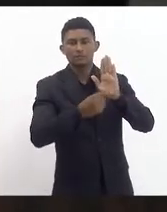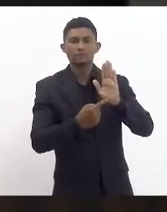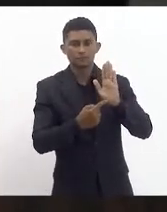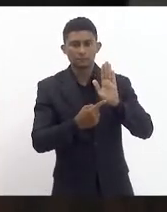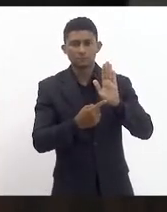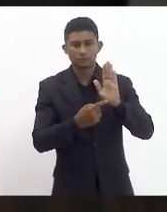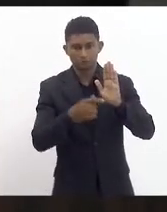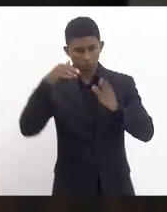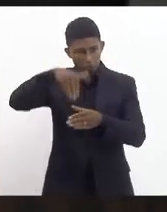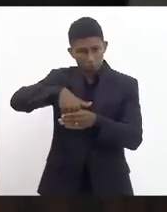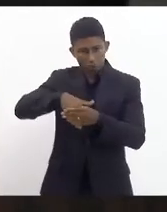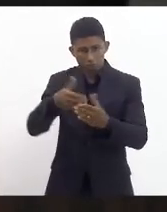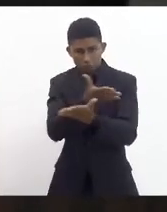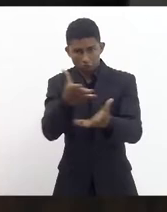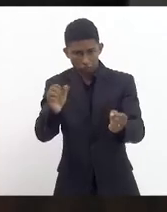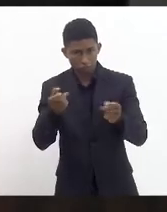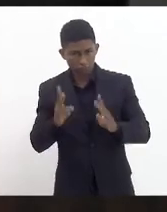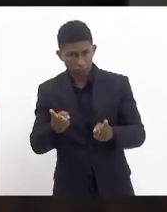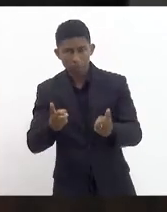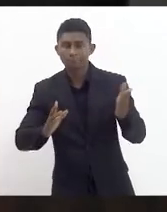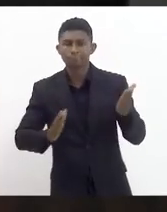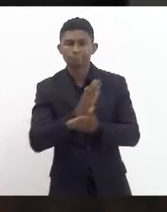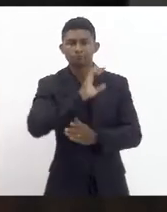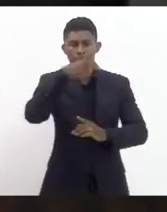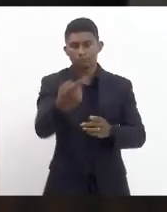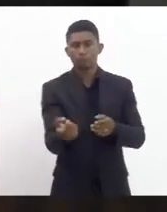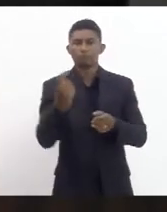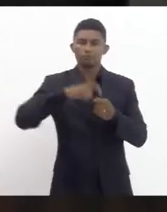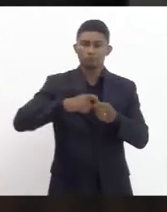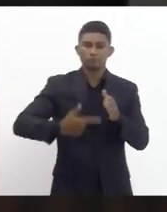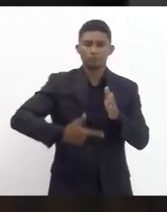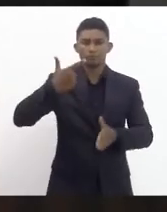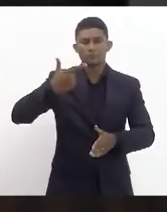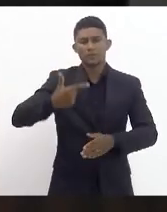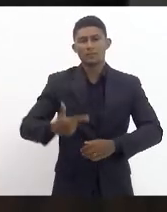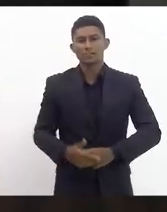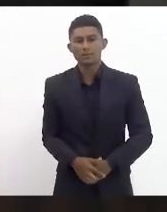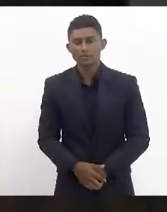Senhores que aprovam, permaneçam como estão, aprovado em primeira, retorna em segunda.